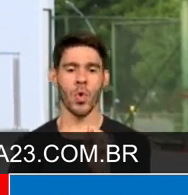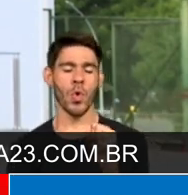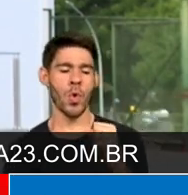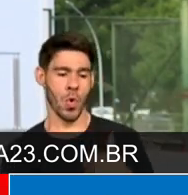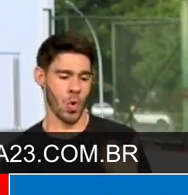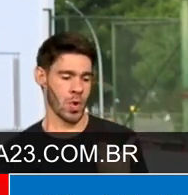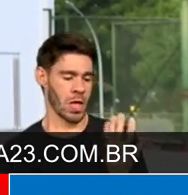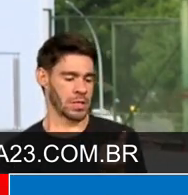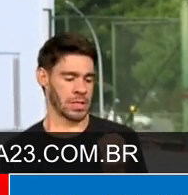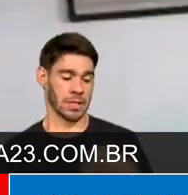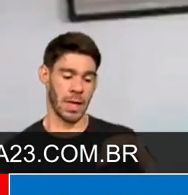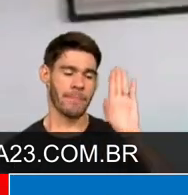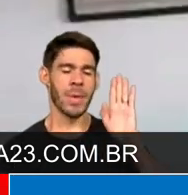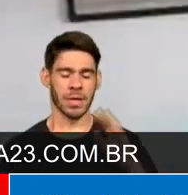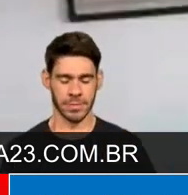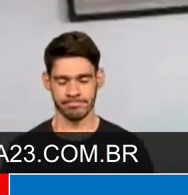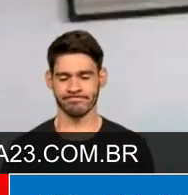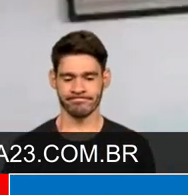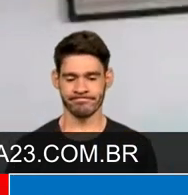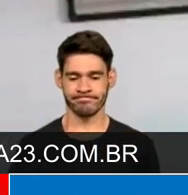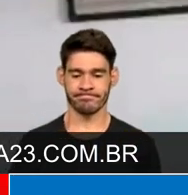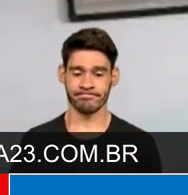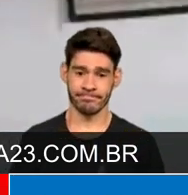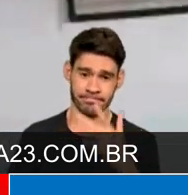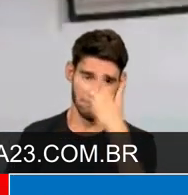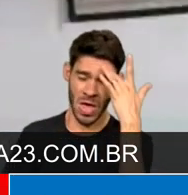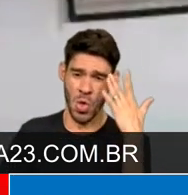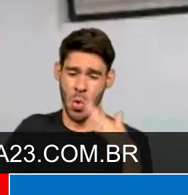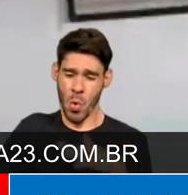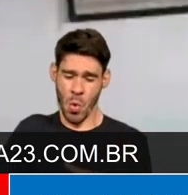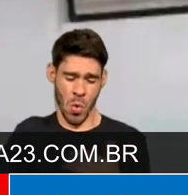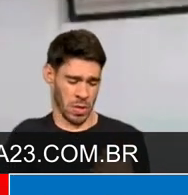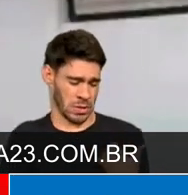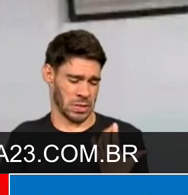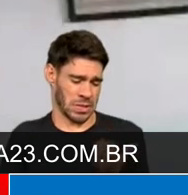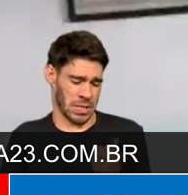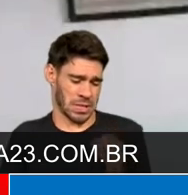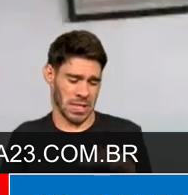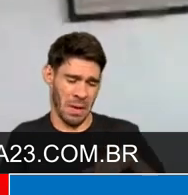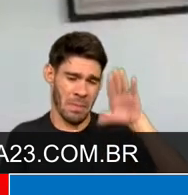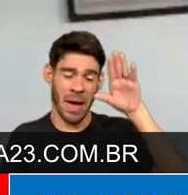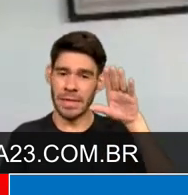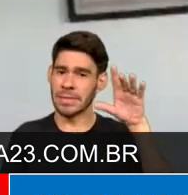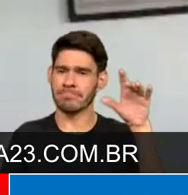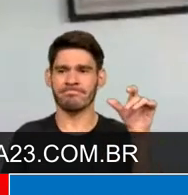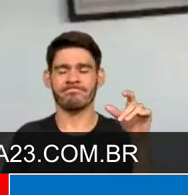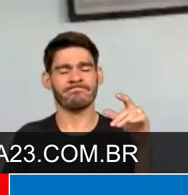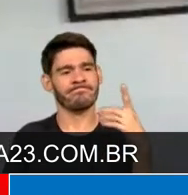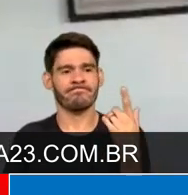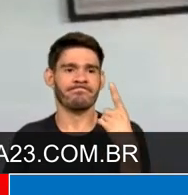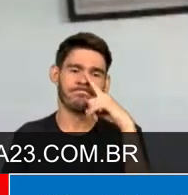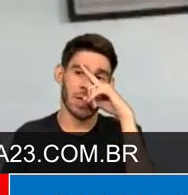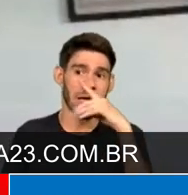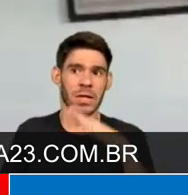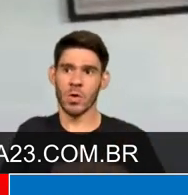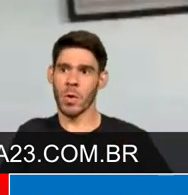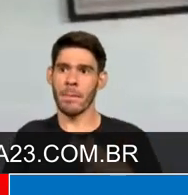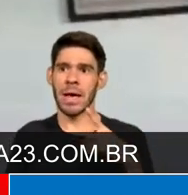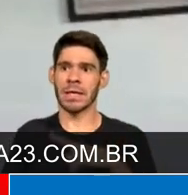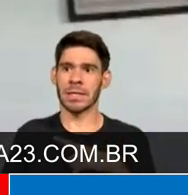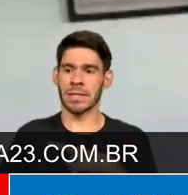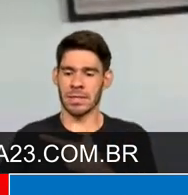de 60 anos de idade. Aqueles pacientes que acima de 60 anos têm a maior tendência de terem diabetes,